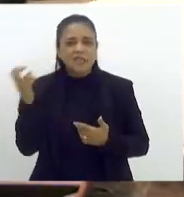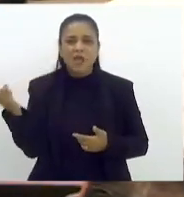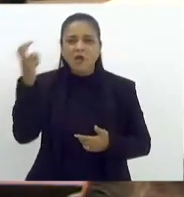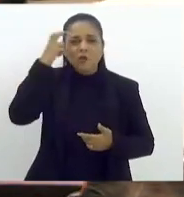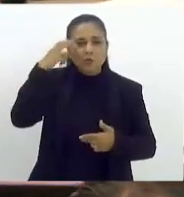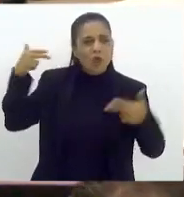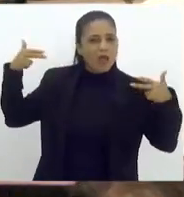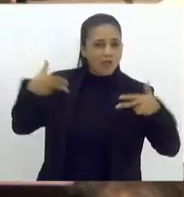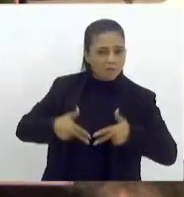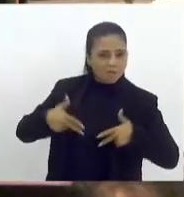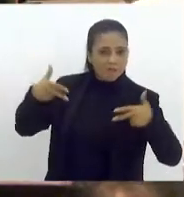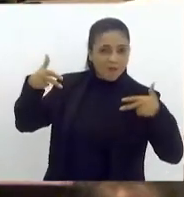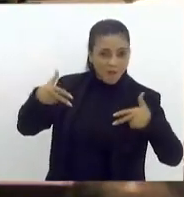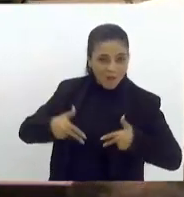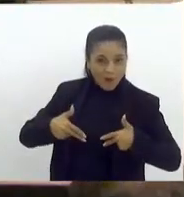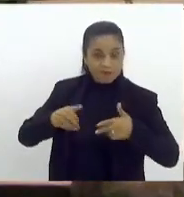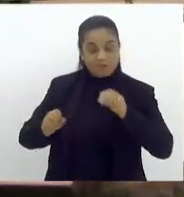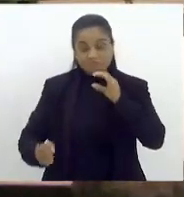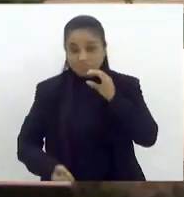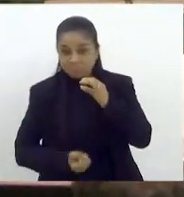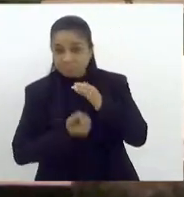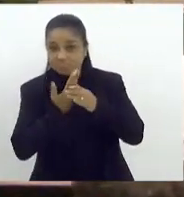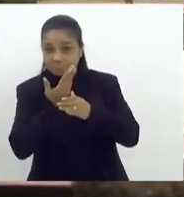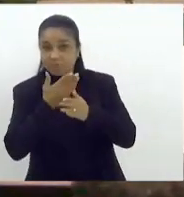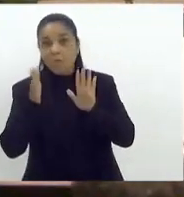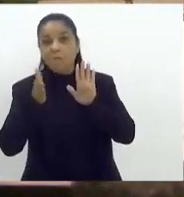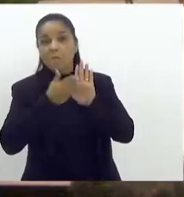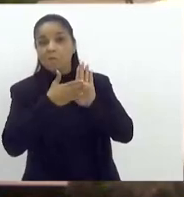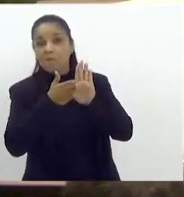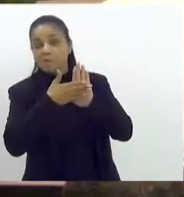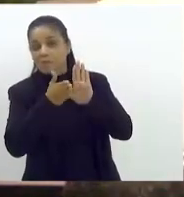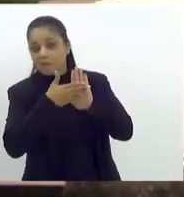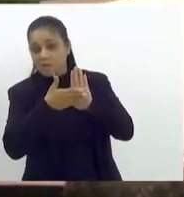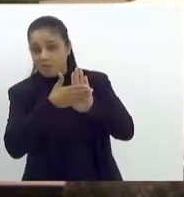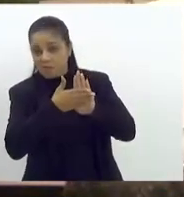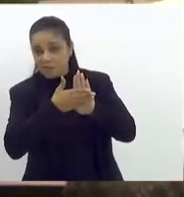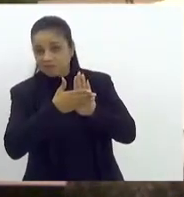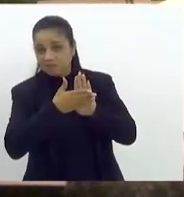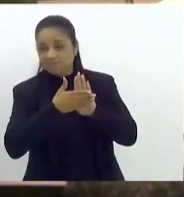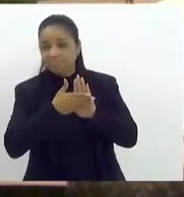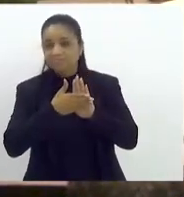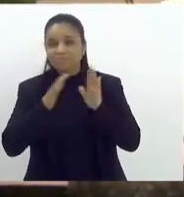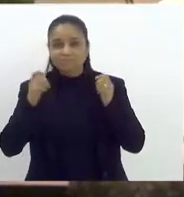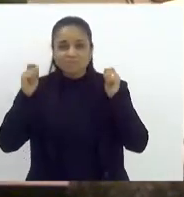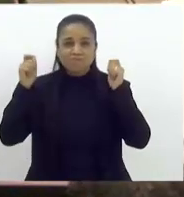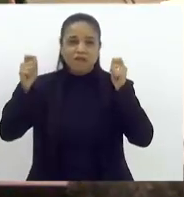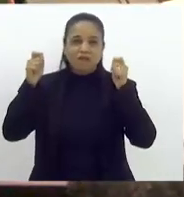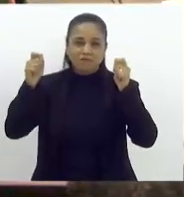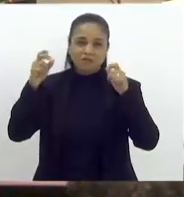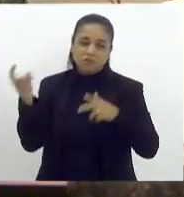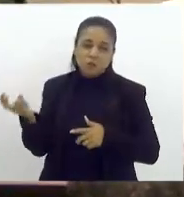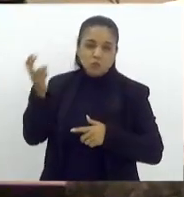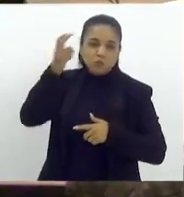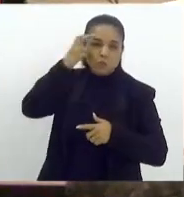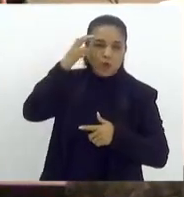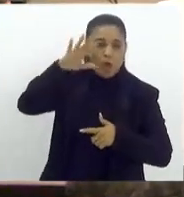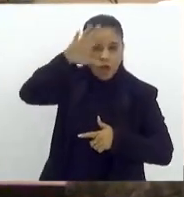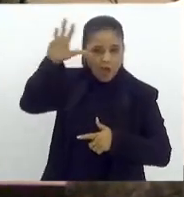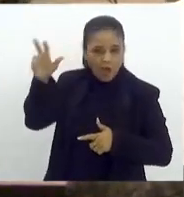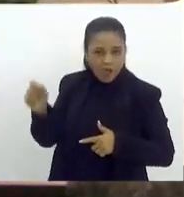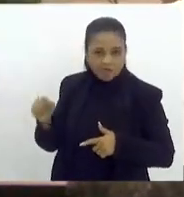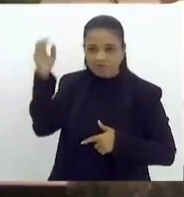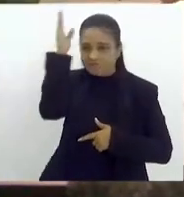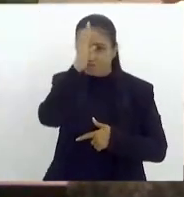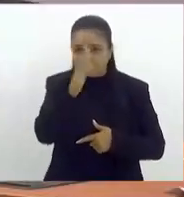hip hop ela surge com essa proposta da manifestação cultural afro-brasileira dela